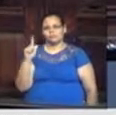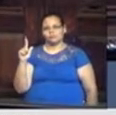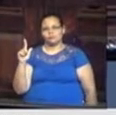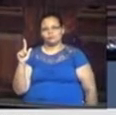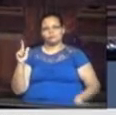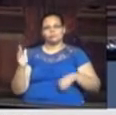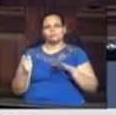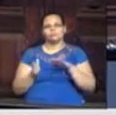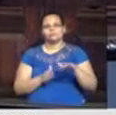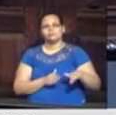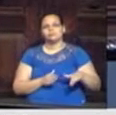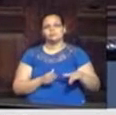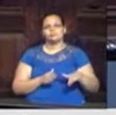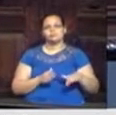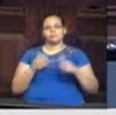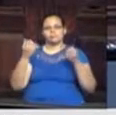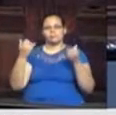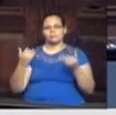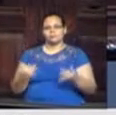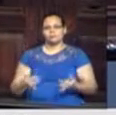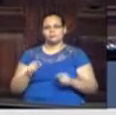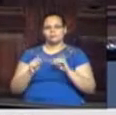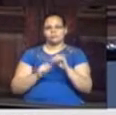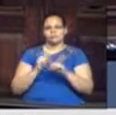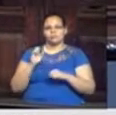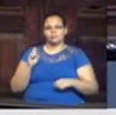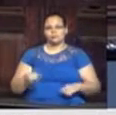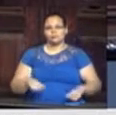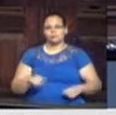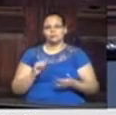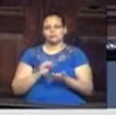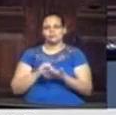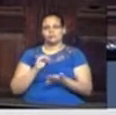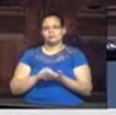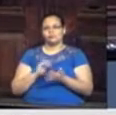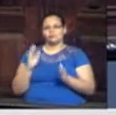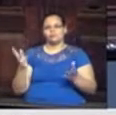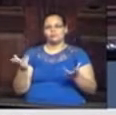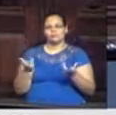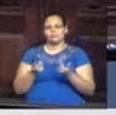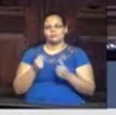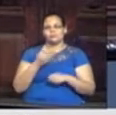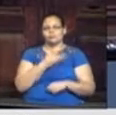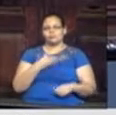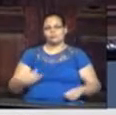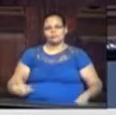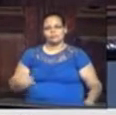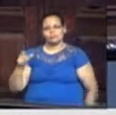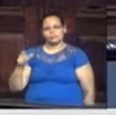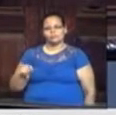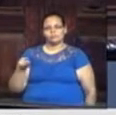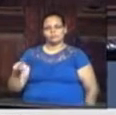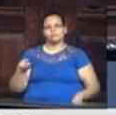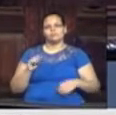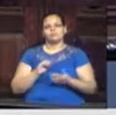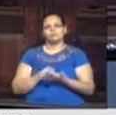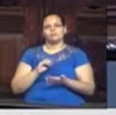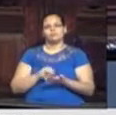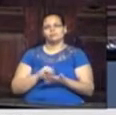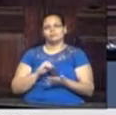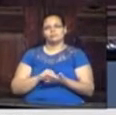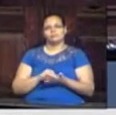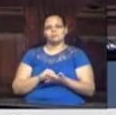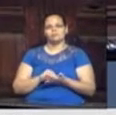ponto também a destacar, que é a incapacidade desse governo de propor, pela falta de